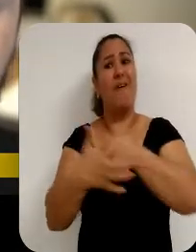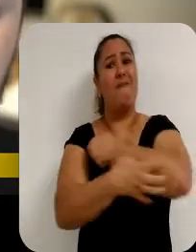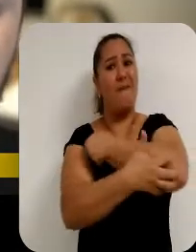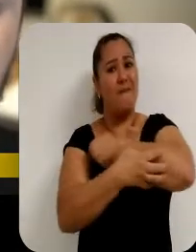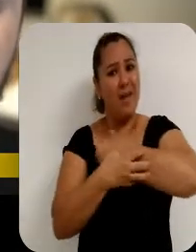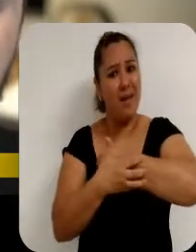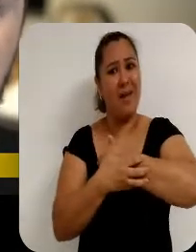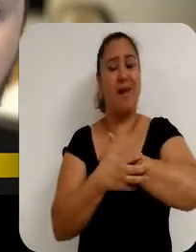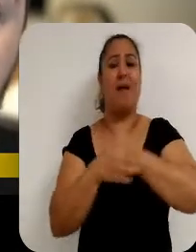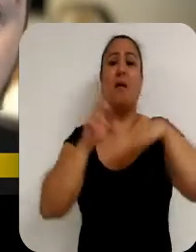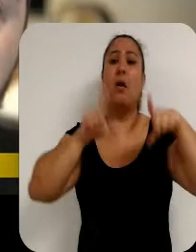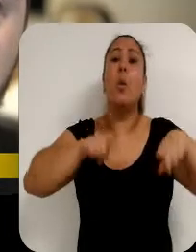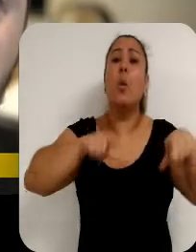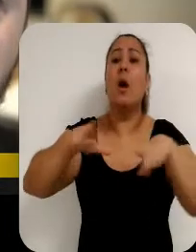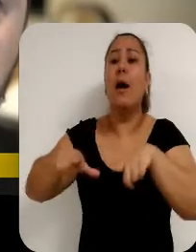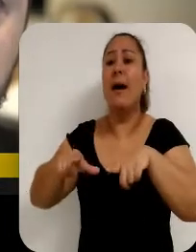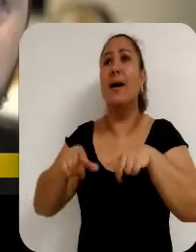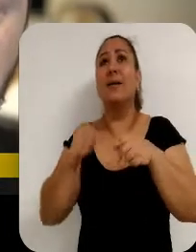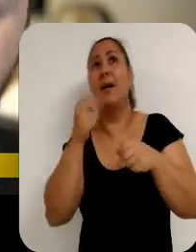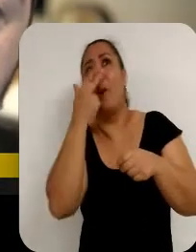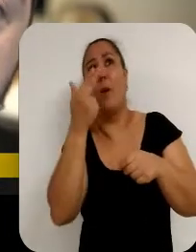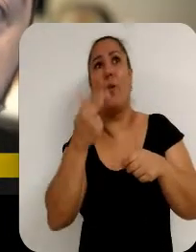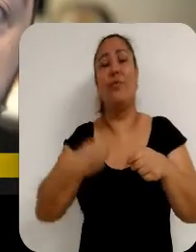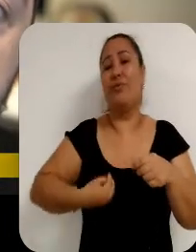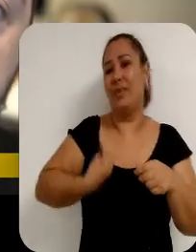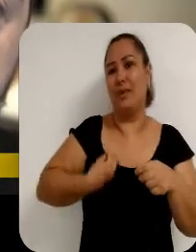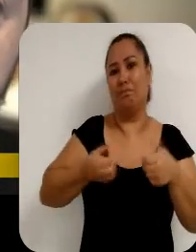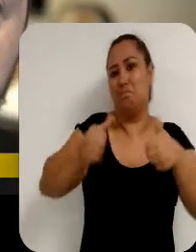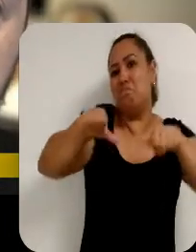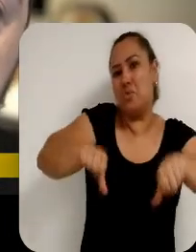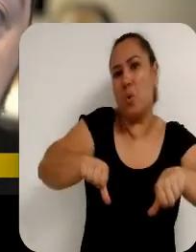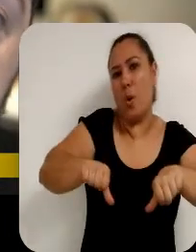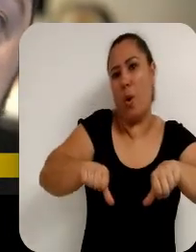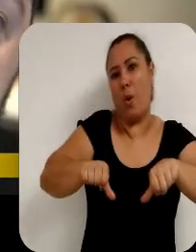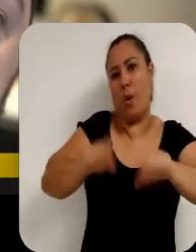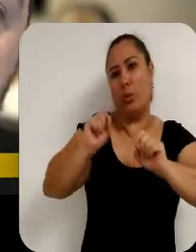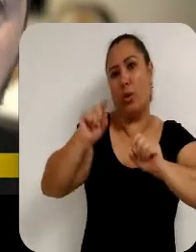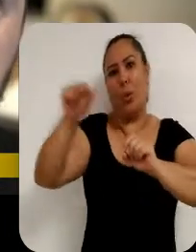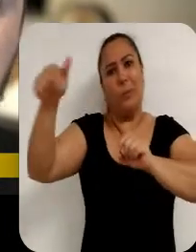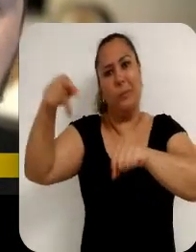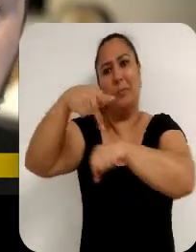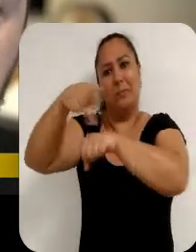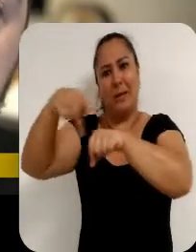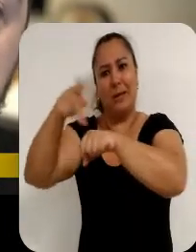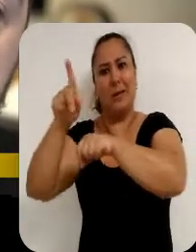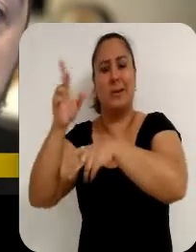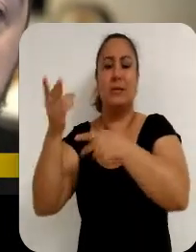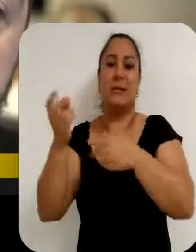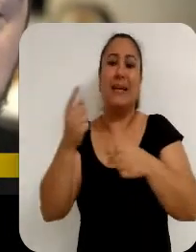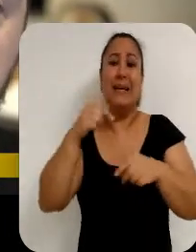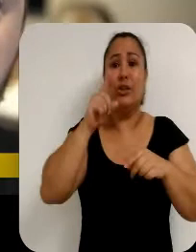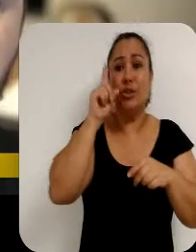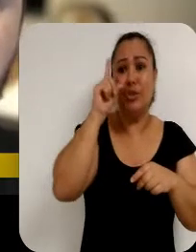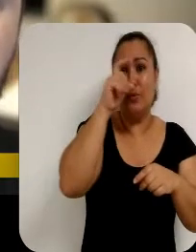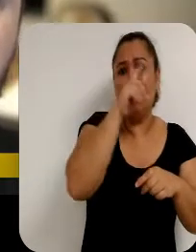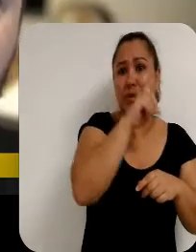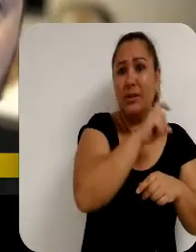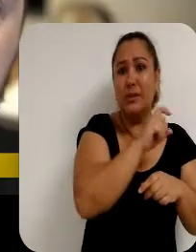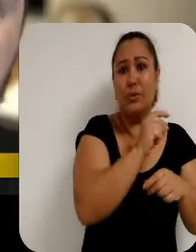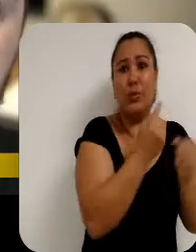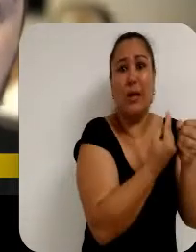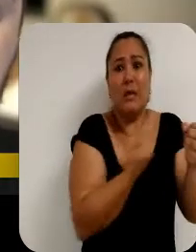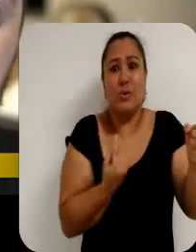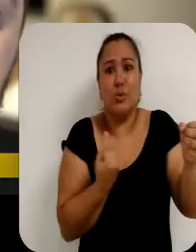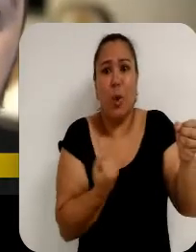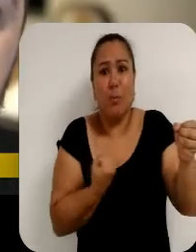com uma condição de vida muito pior, onde fica muito mais difícil de você fazer isolamento e de você manter as pessoas